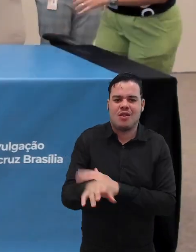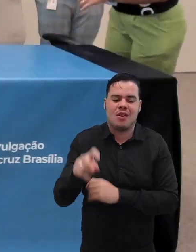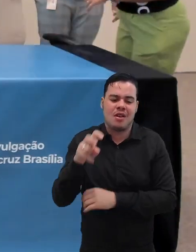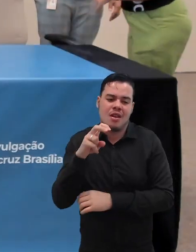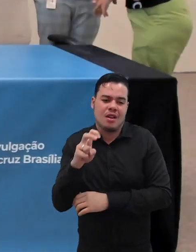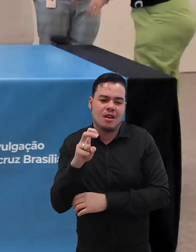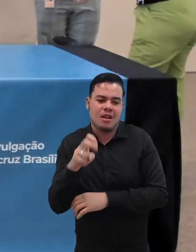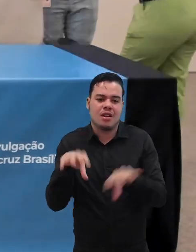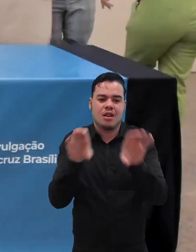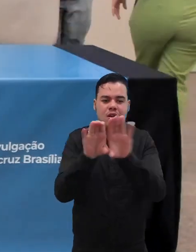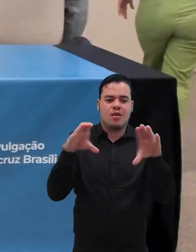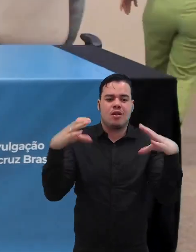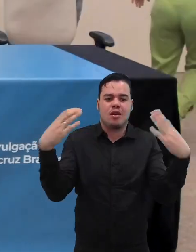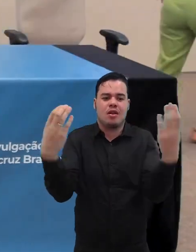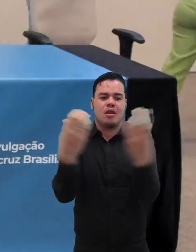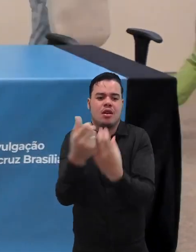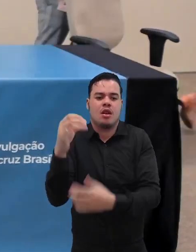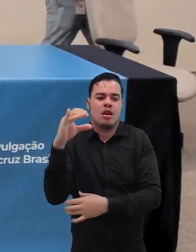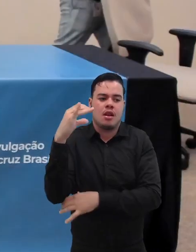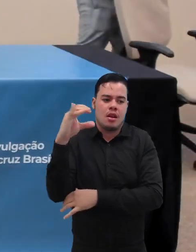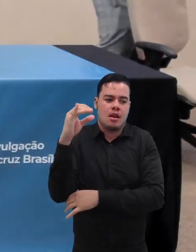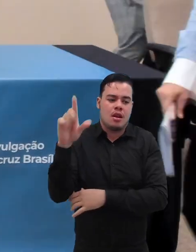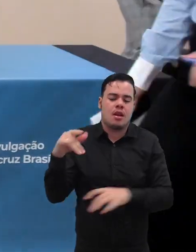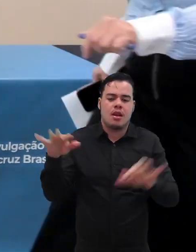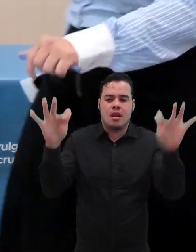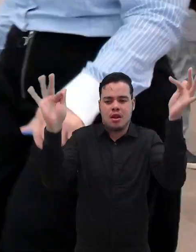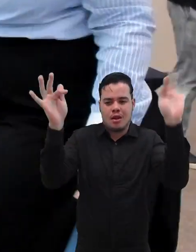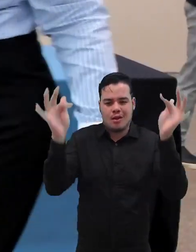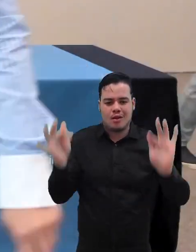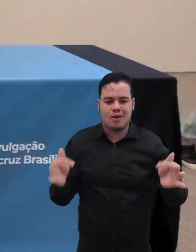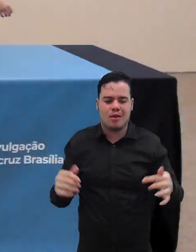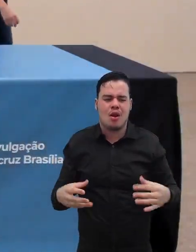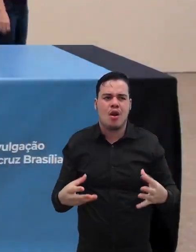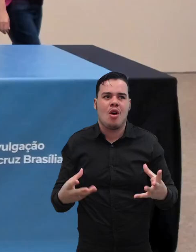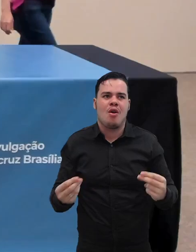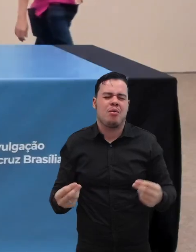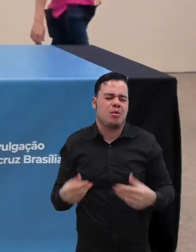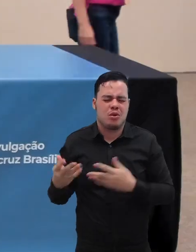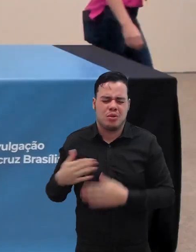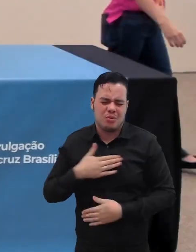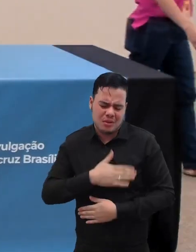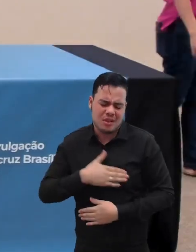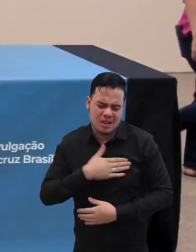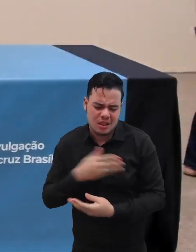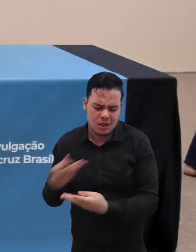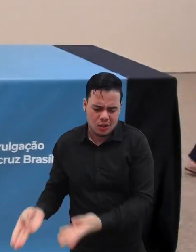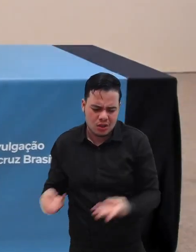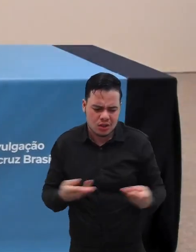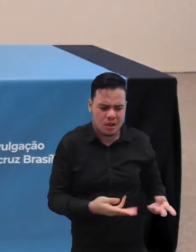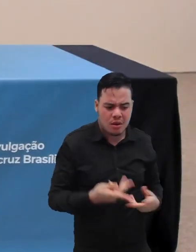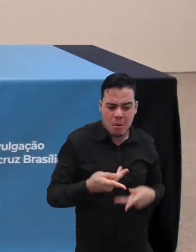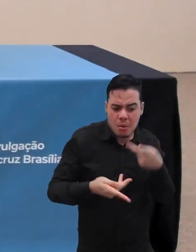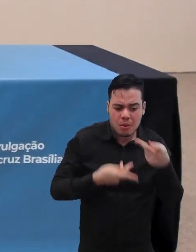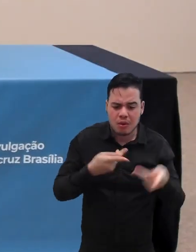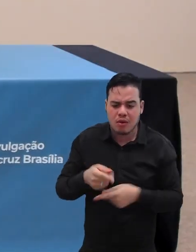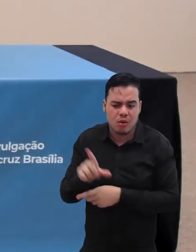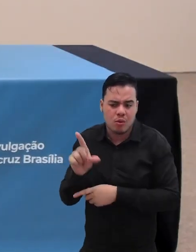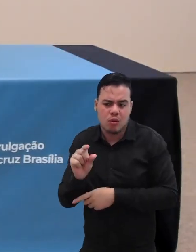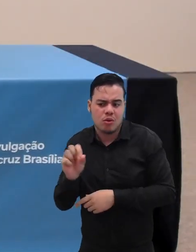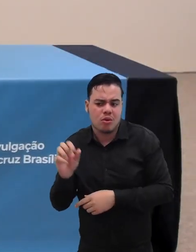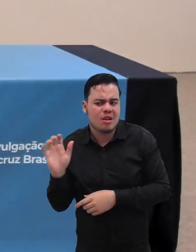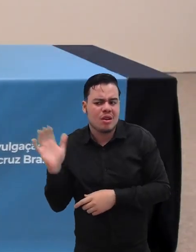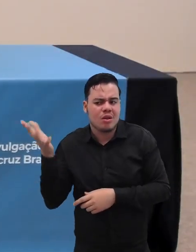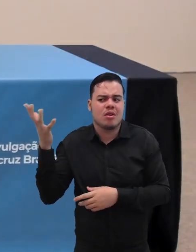Conferência Nacional de Ciência e Tecnologia, e é com muito prazer que a gente chama a Juana aqui para contar um pouquinho para a gente justamente sobre o tema da